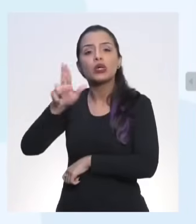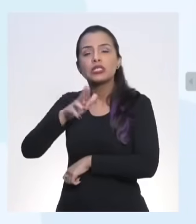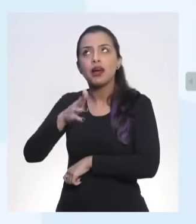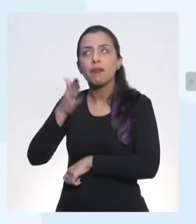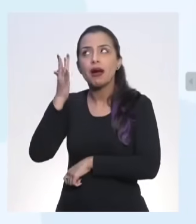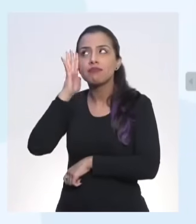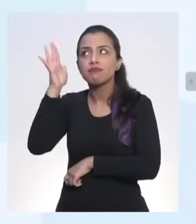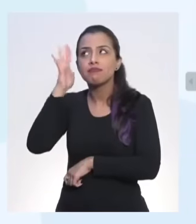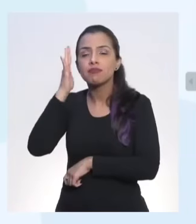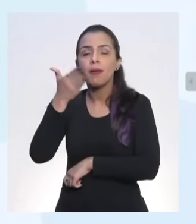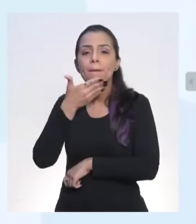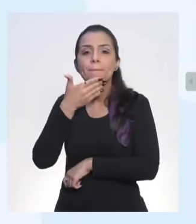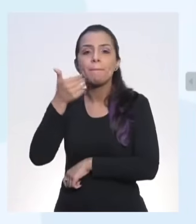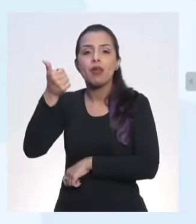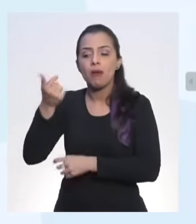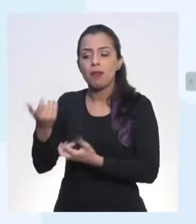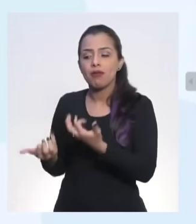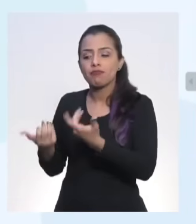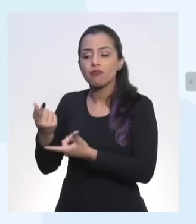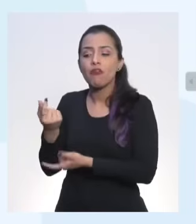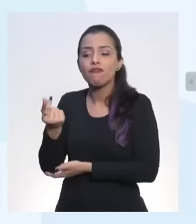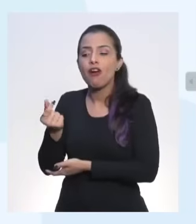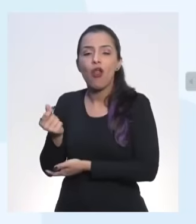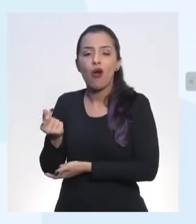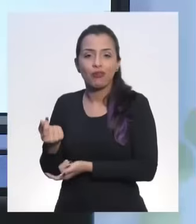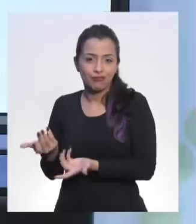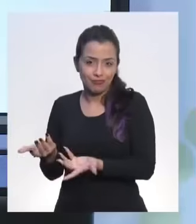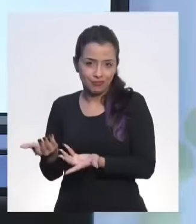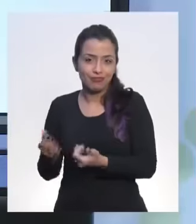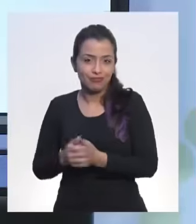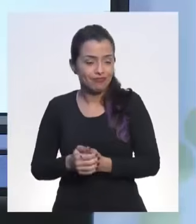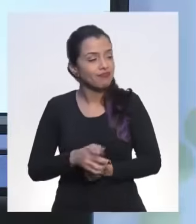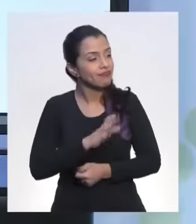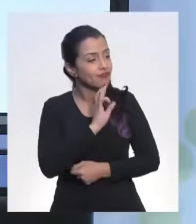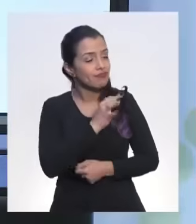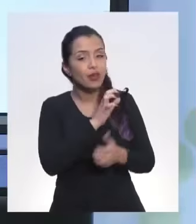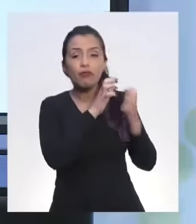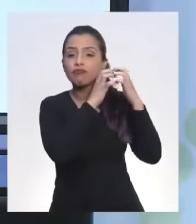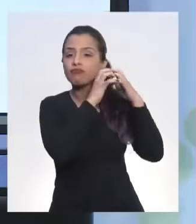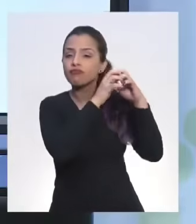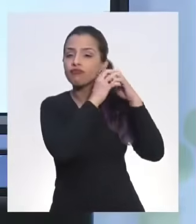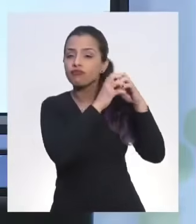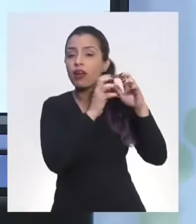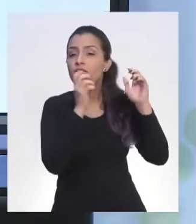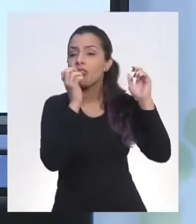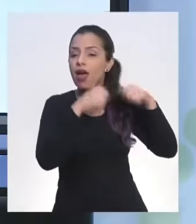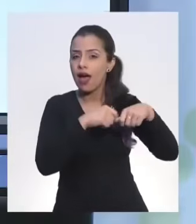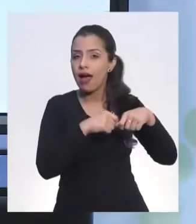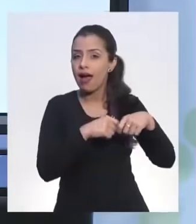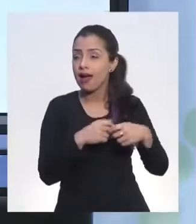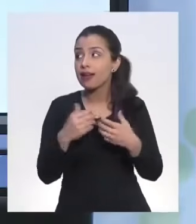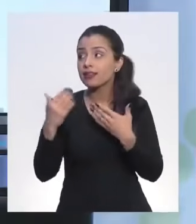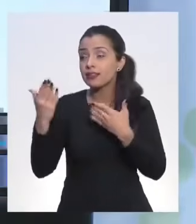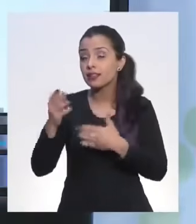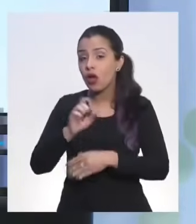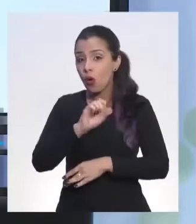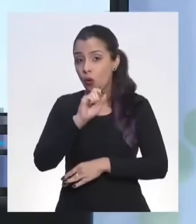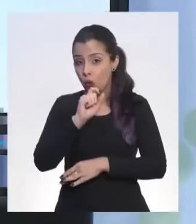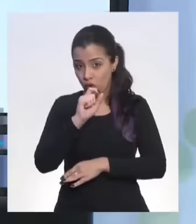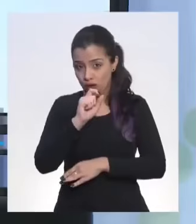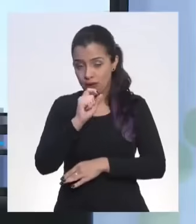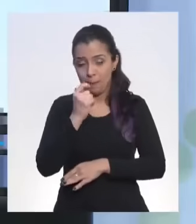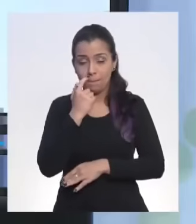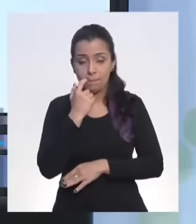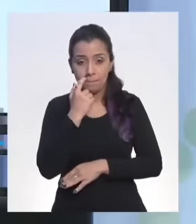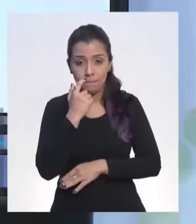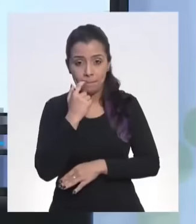para encontrar o valor do fogão no final das contas. Isso mesmo. Então, o cálculo mental que você poderia ter feito é o seguinte. Então, eu